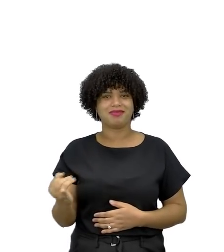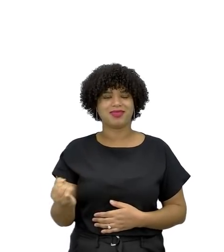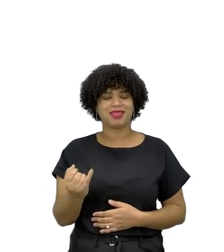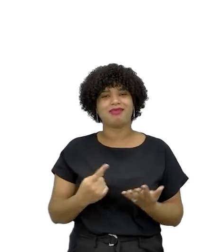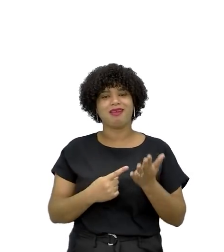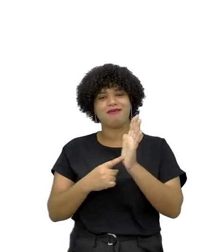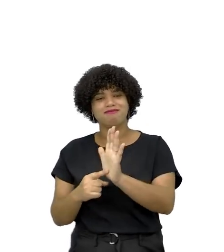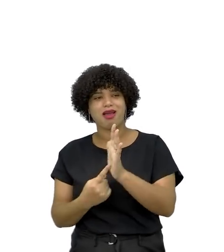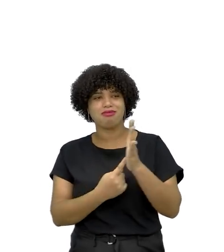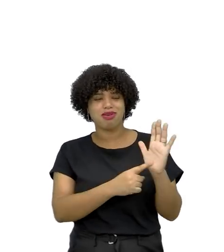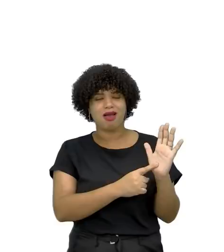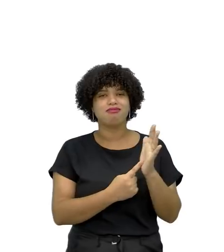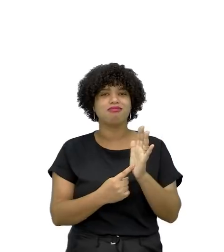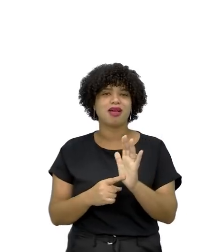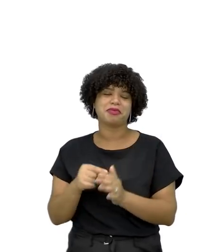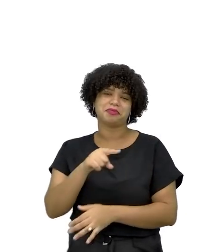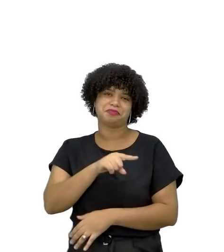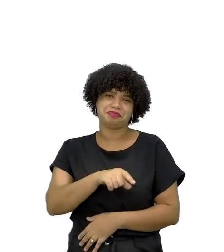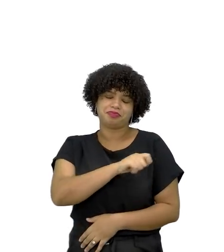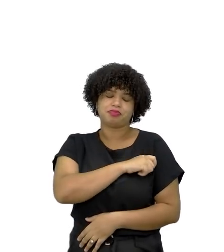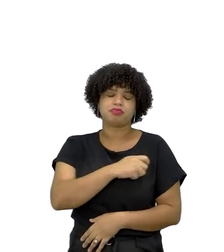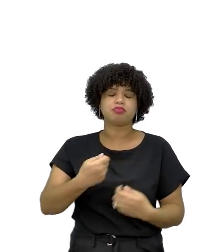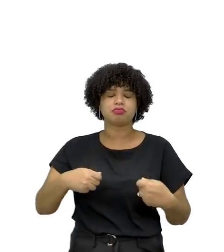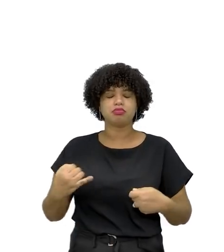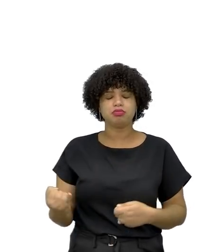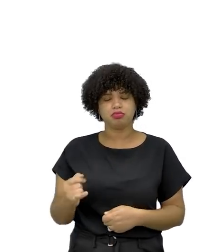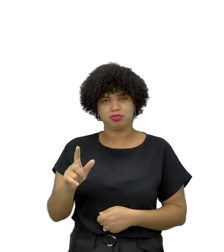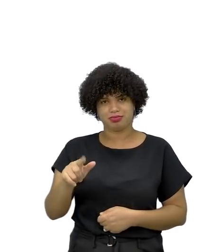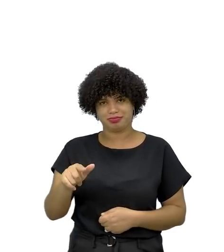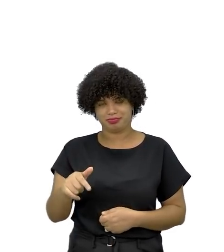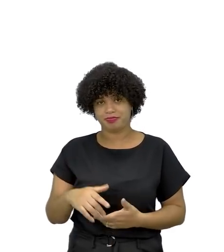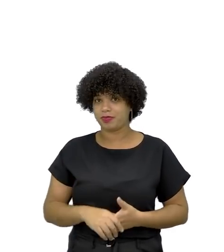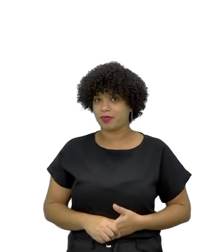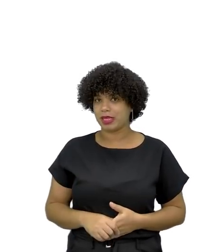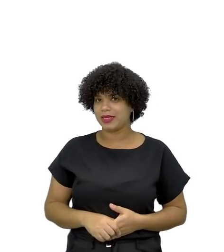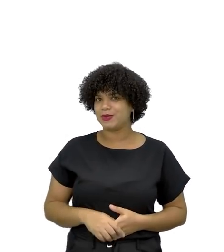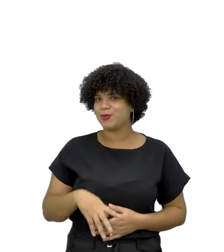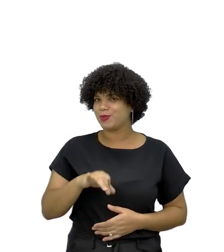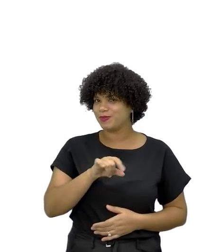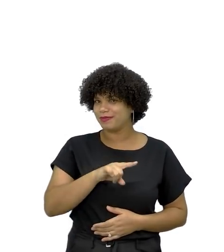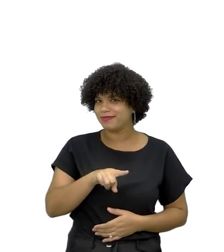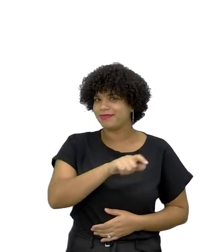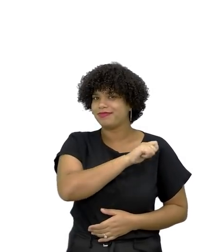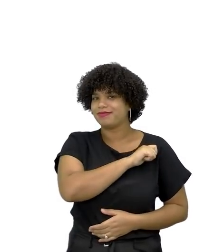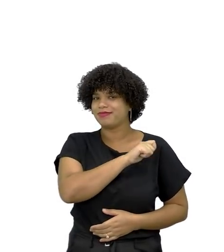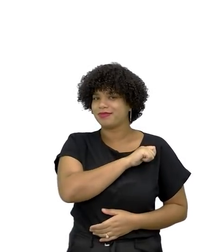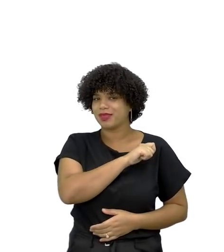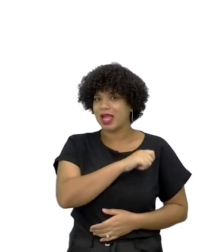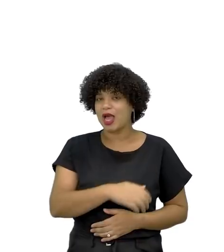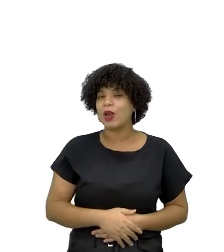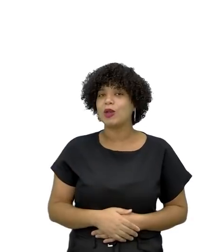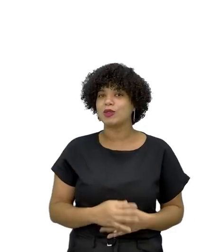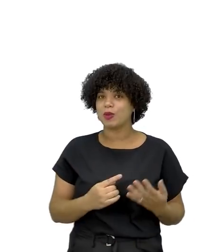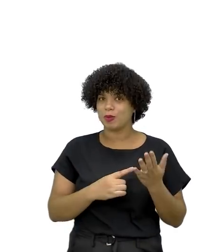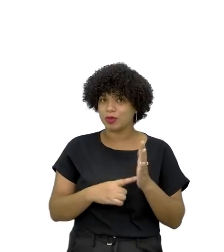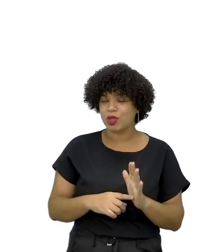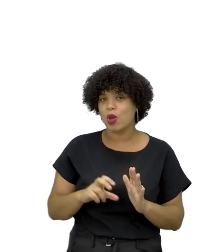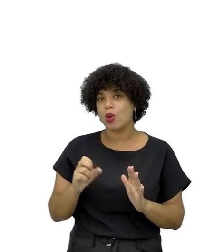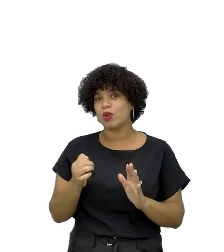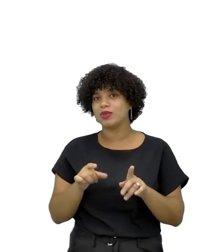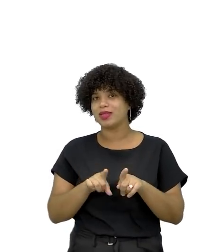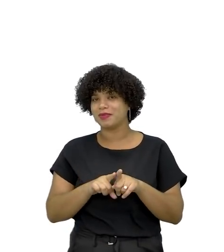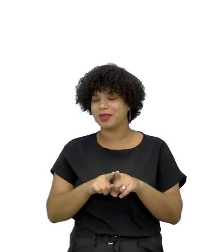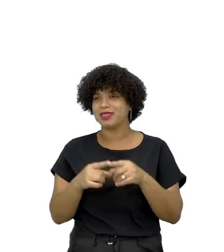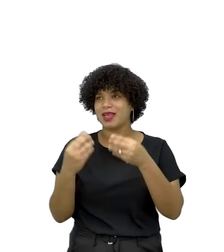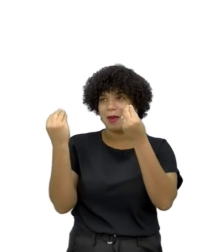o quanto é importante eles colocarem. E se eles conseguirem publicar isso, né, no blog da